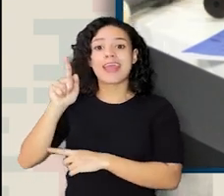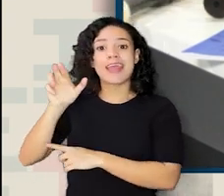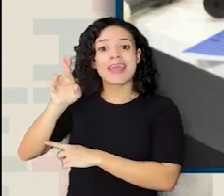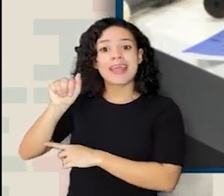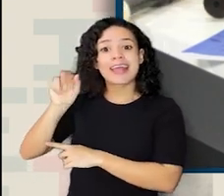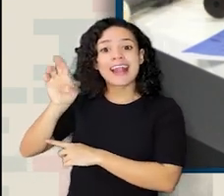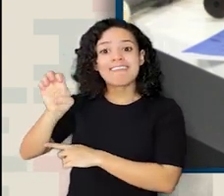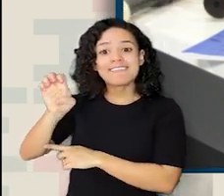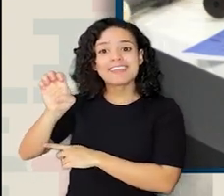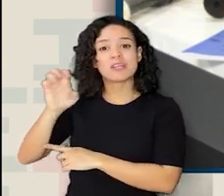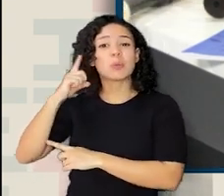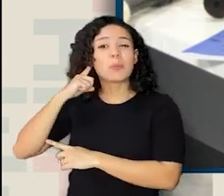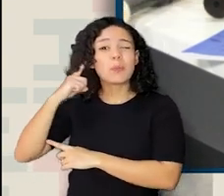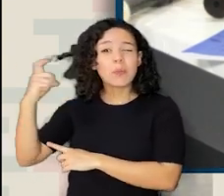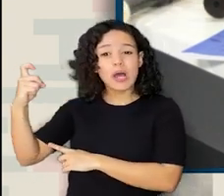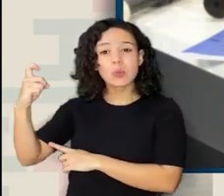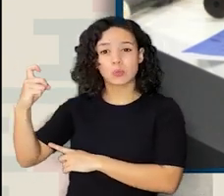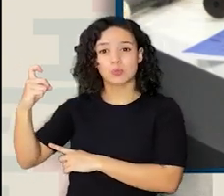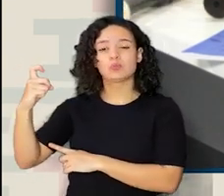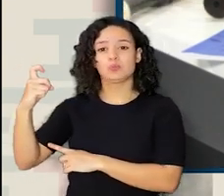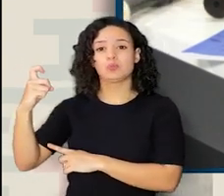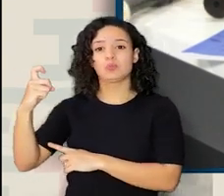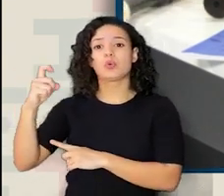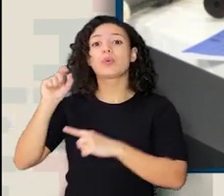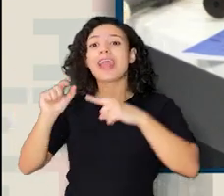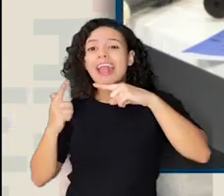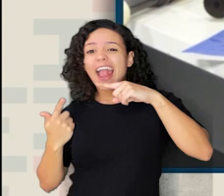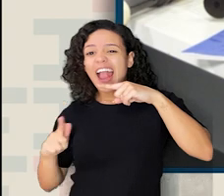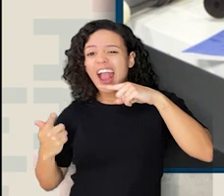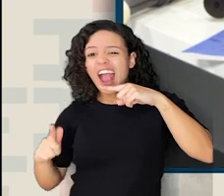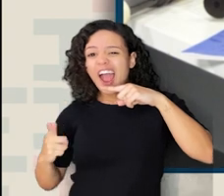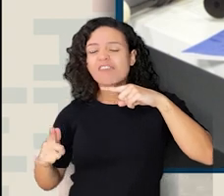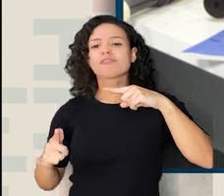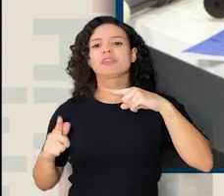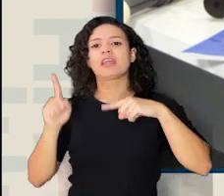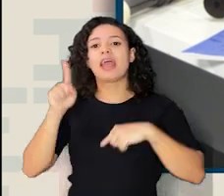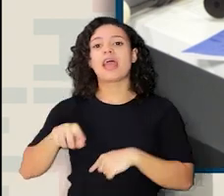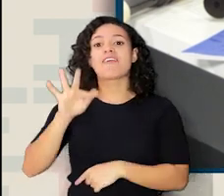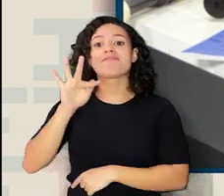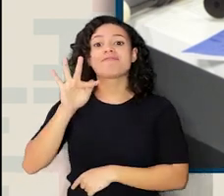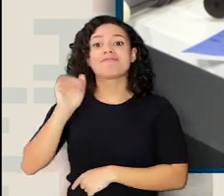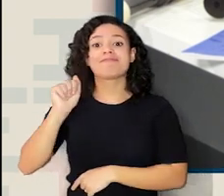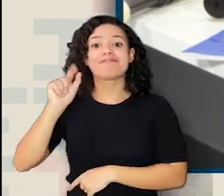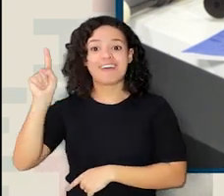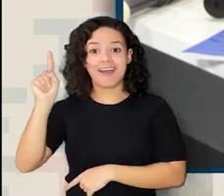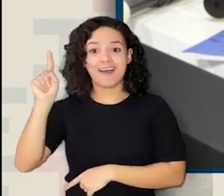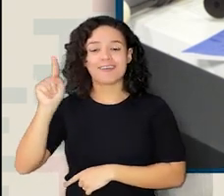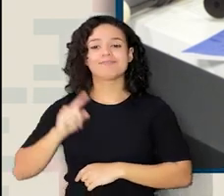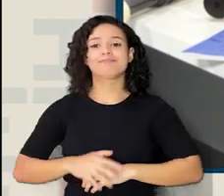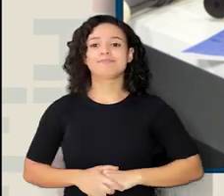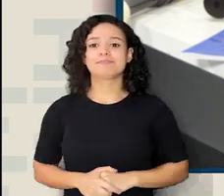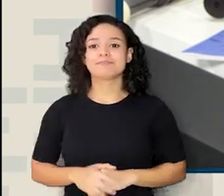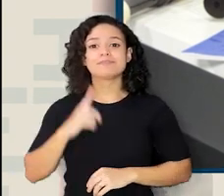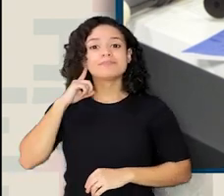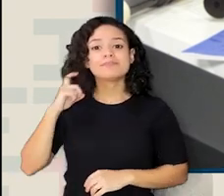som mais grave dela é um Fá.